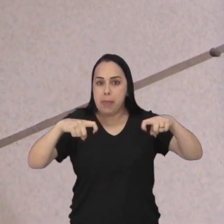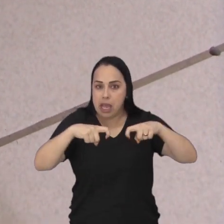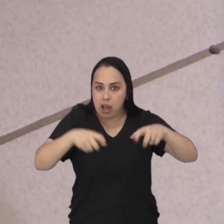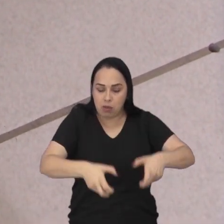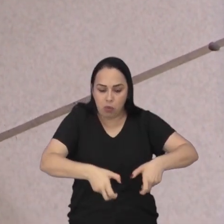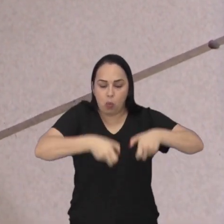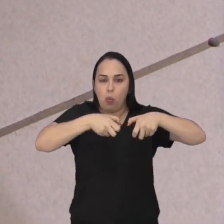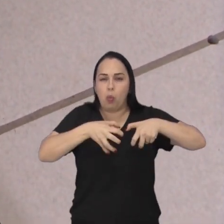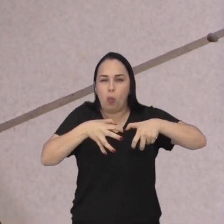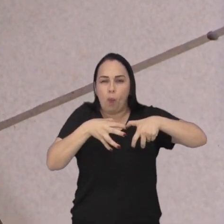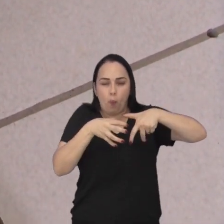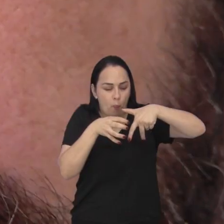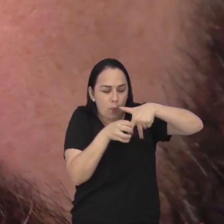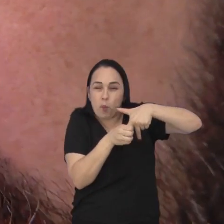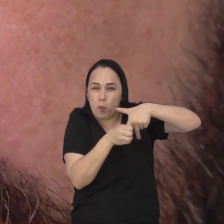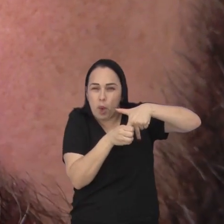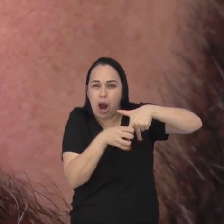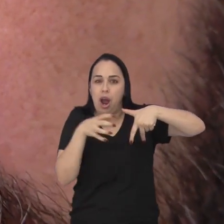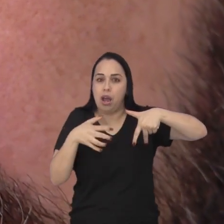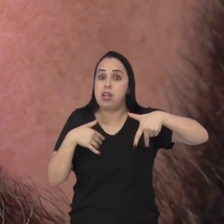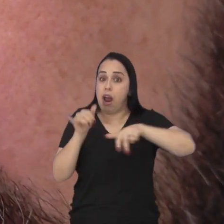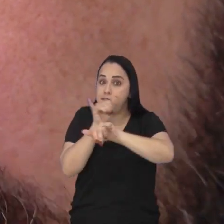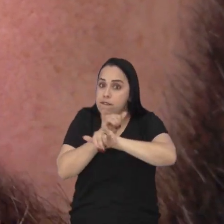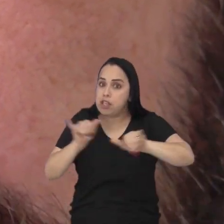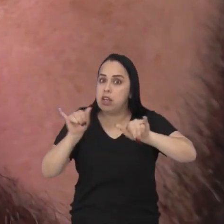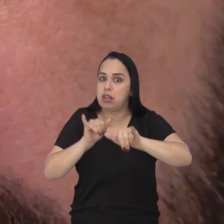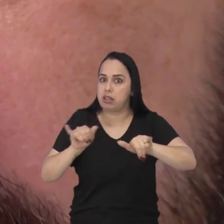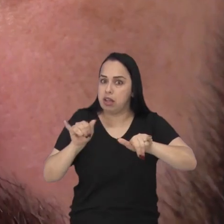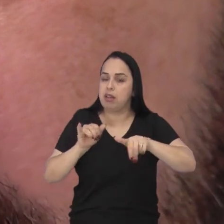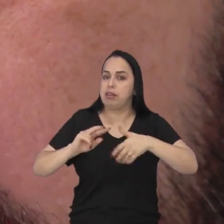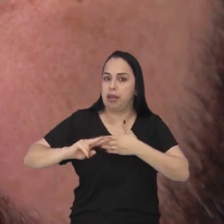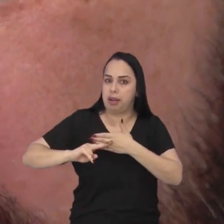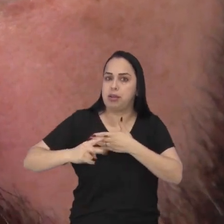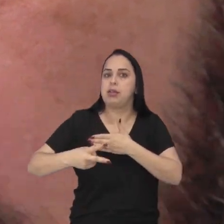diariamente meias de compressão e faz um alerta sobre